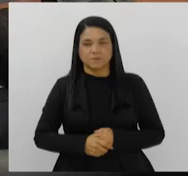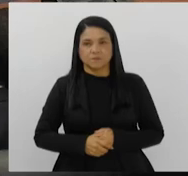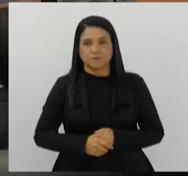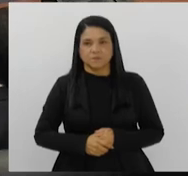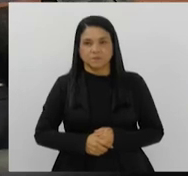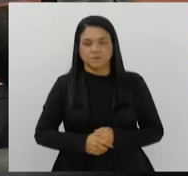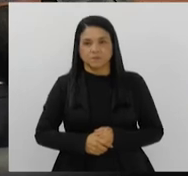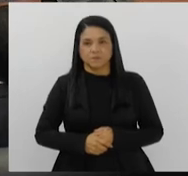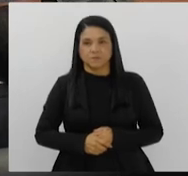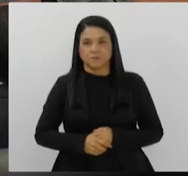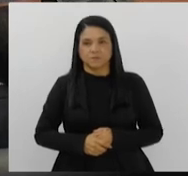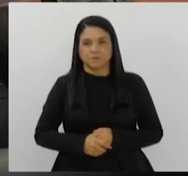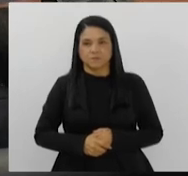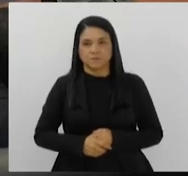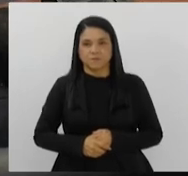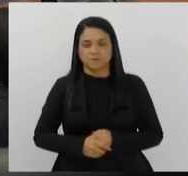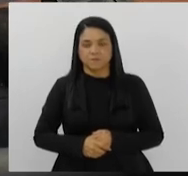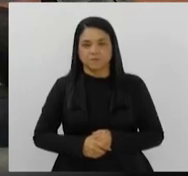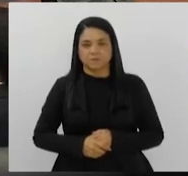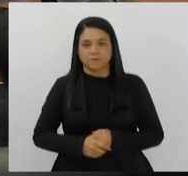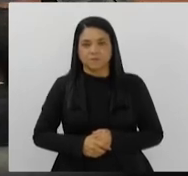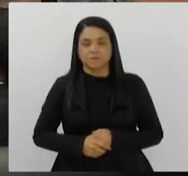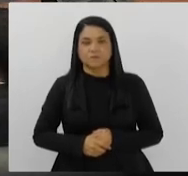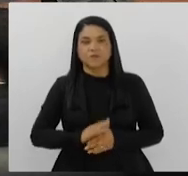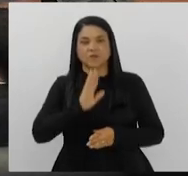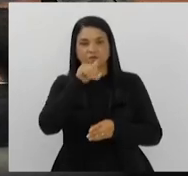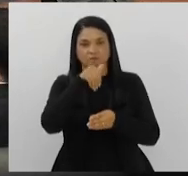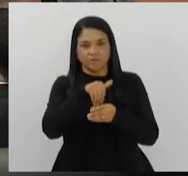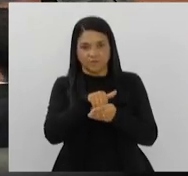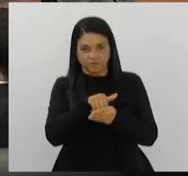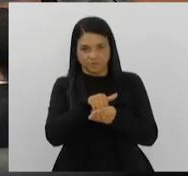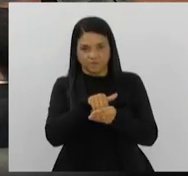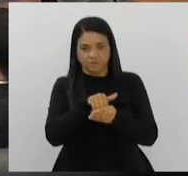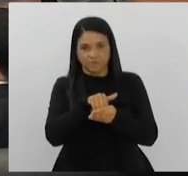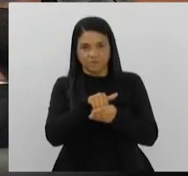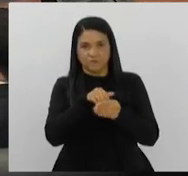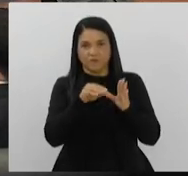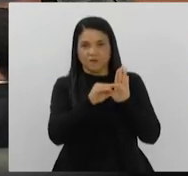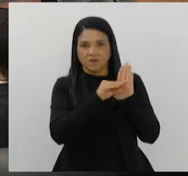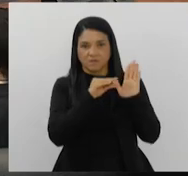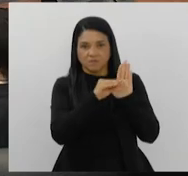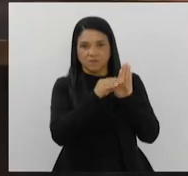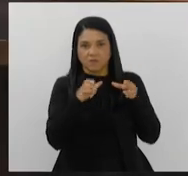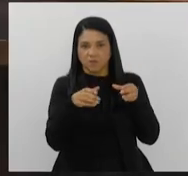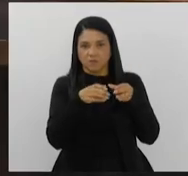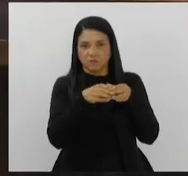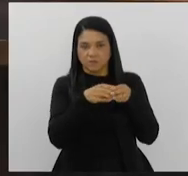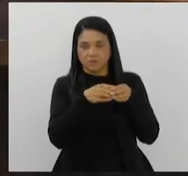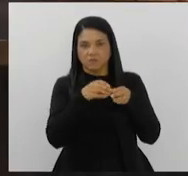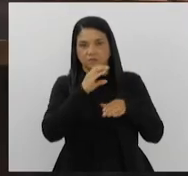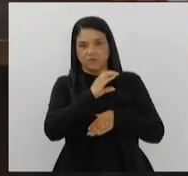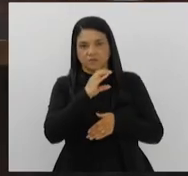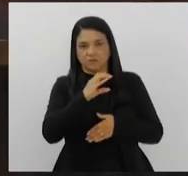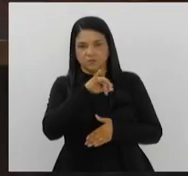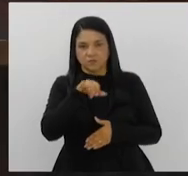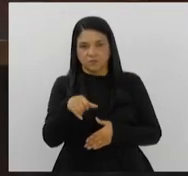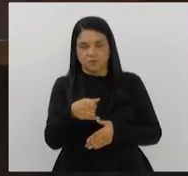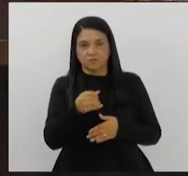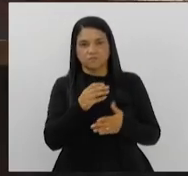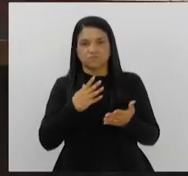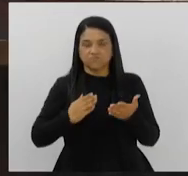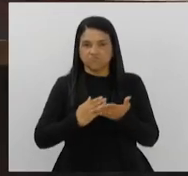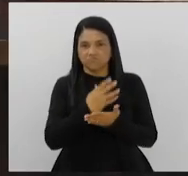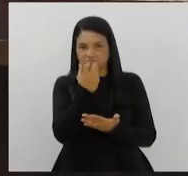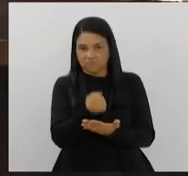Samuel Malafaia. Em votação, a emenda da Comissão de Justiça, senhores que